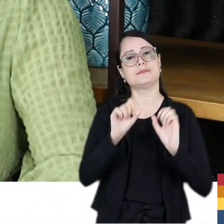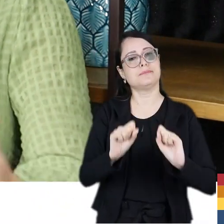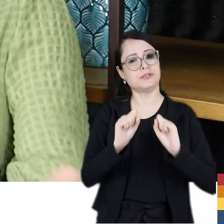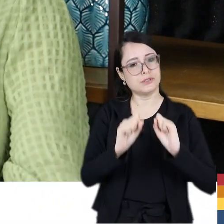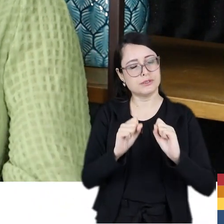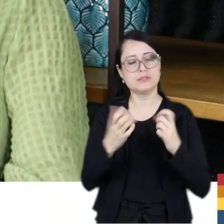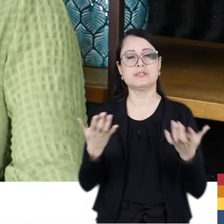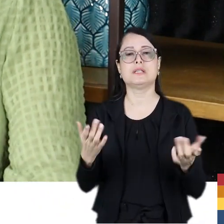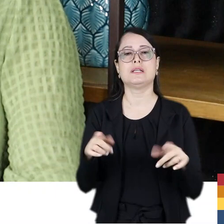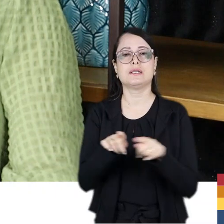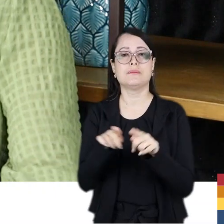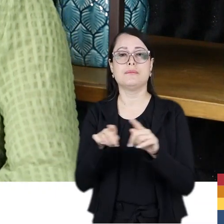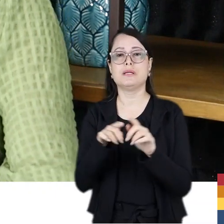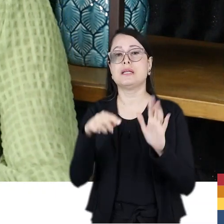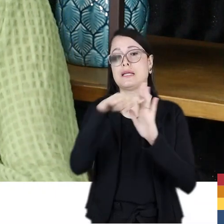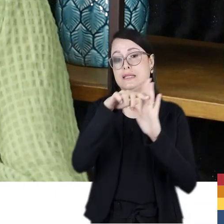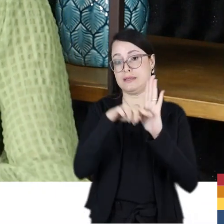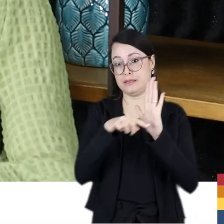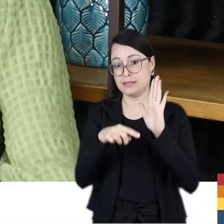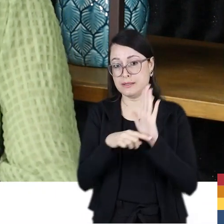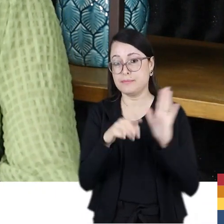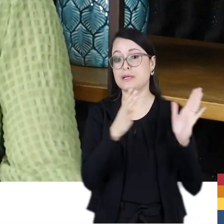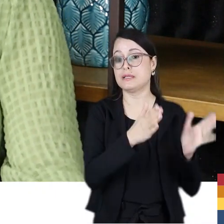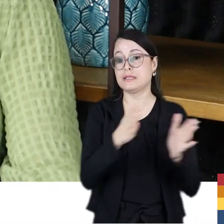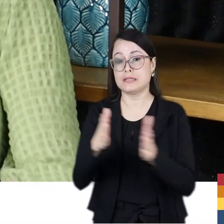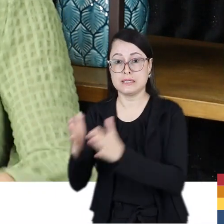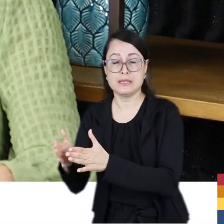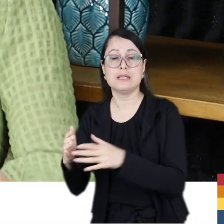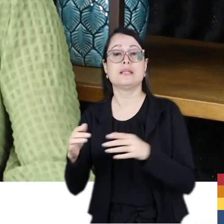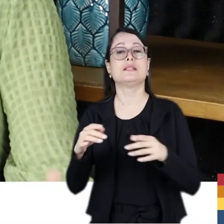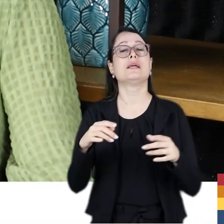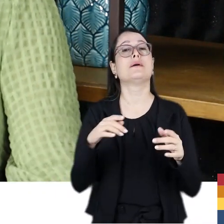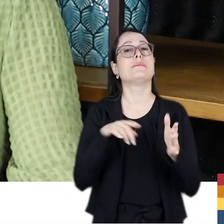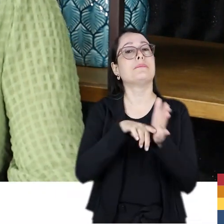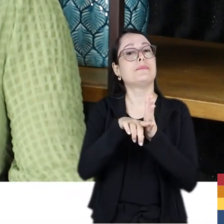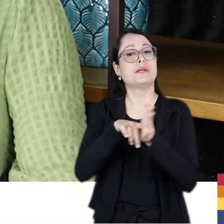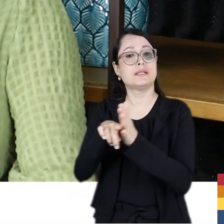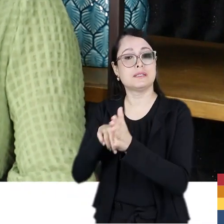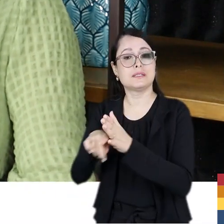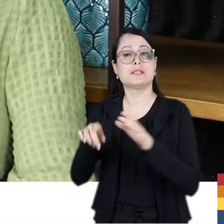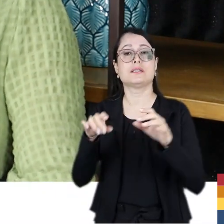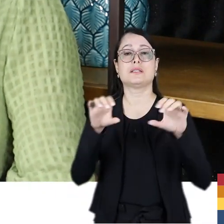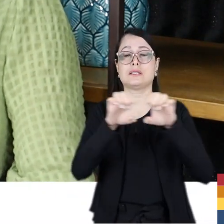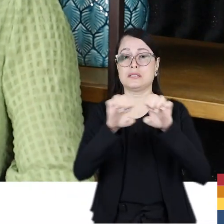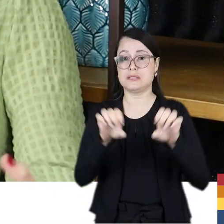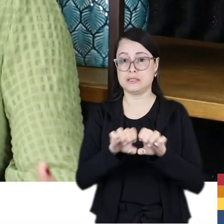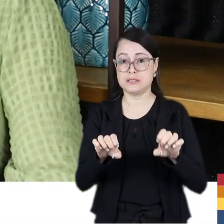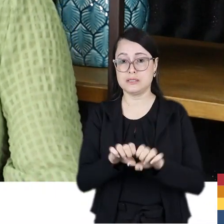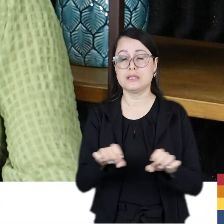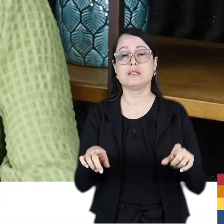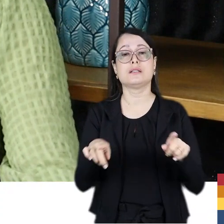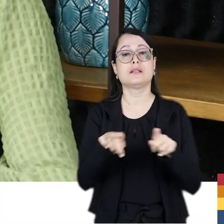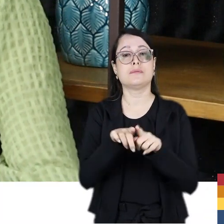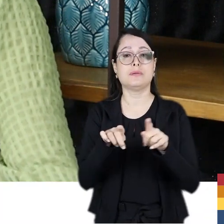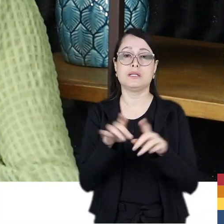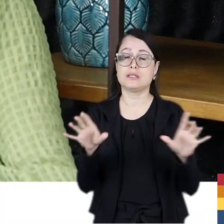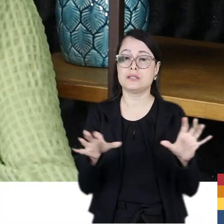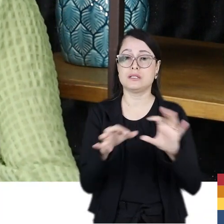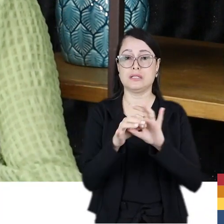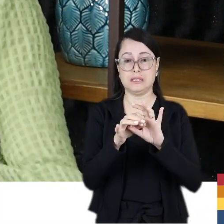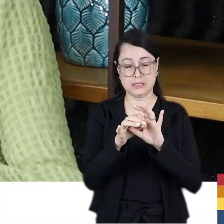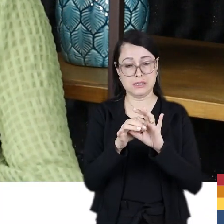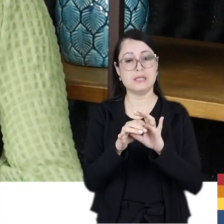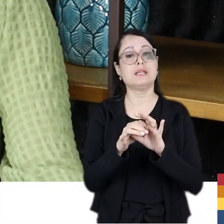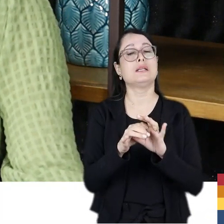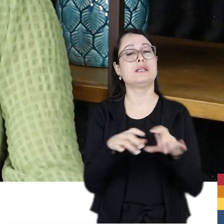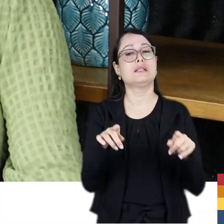pesquisa, sempre trabalhando isso dentro dos eixos estruturantes demais, em integração e também com os objetos de conhecimento da formação